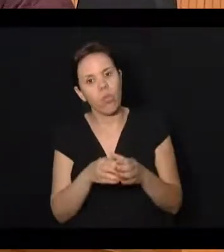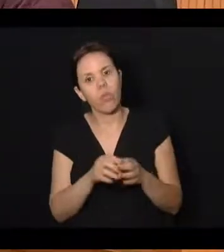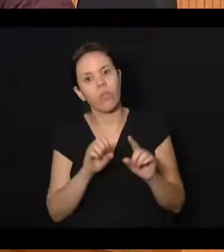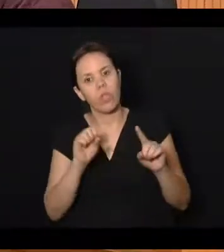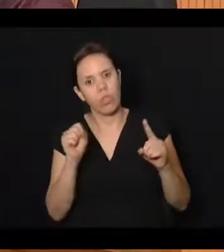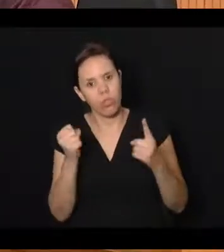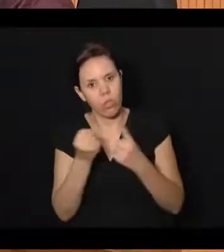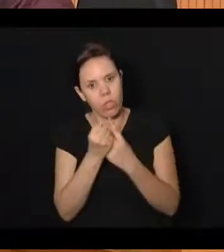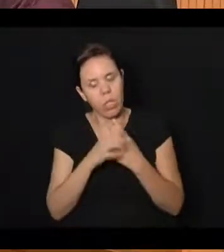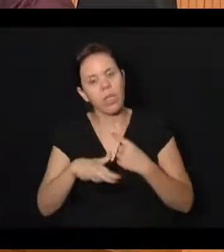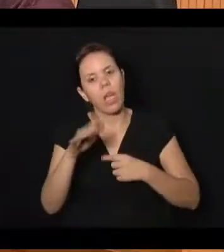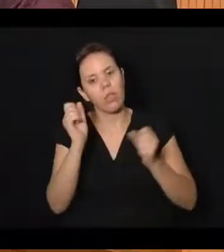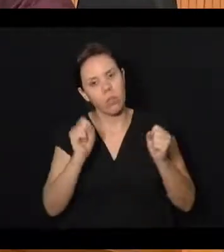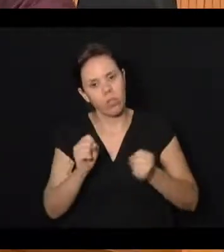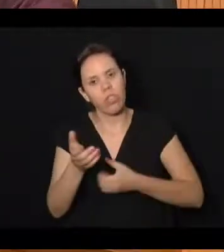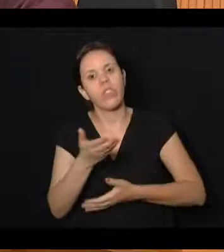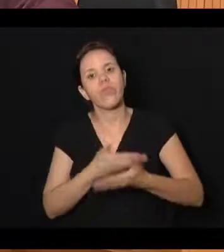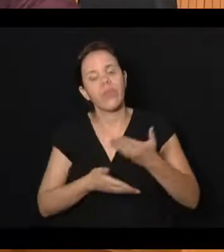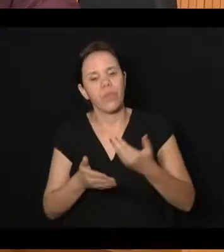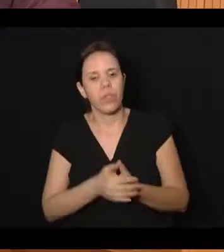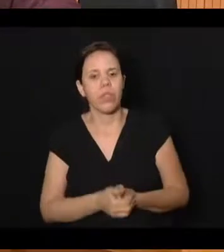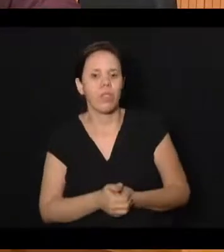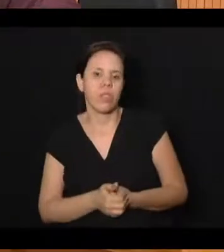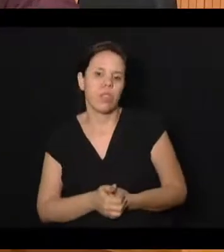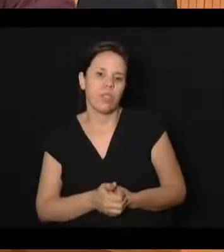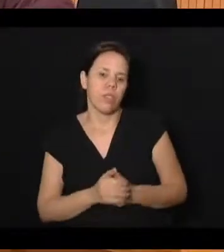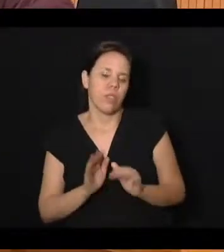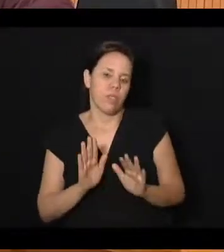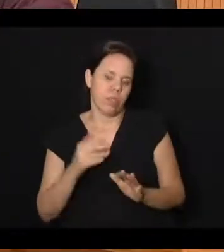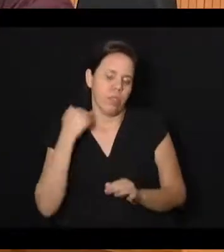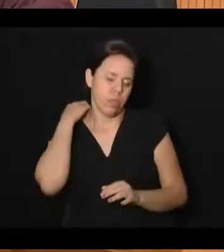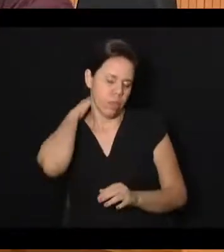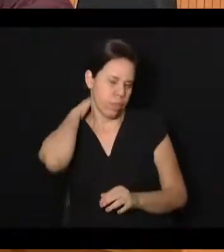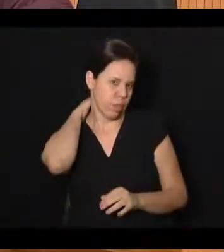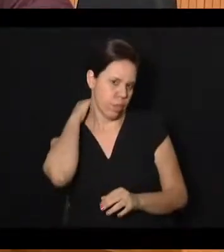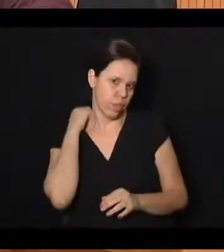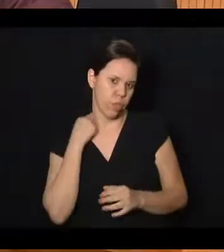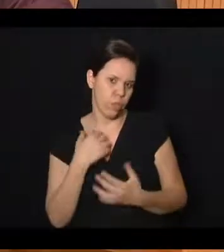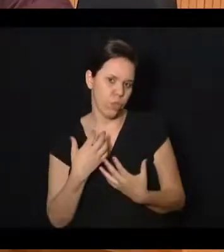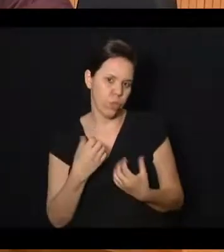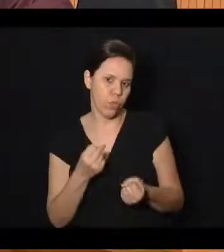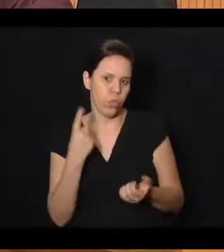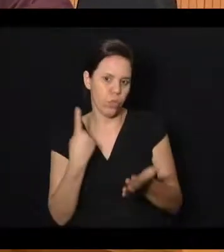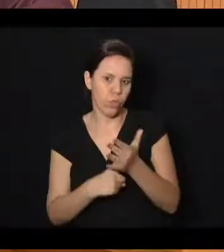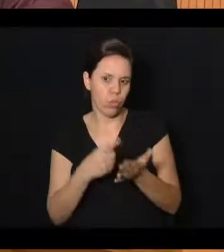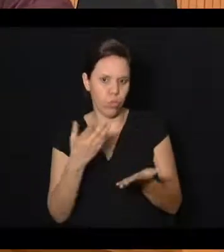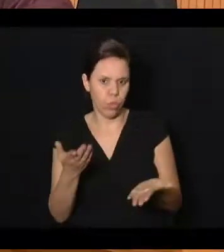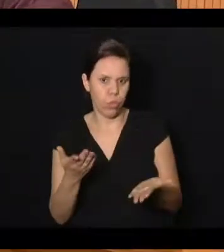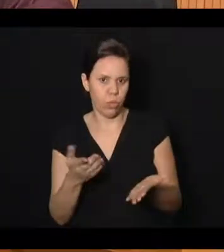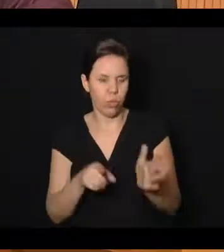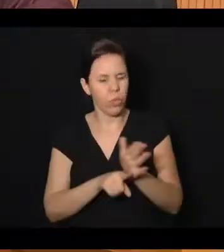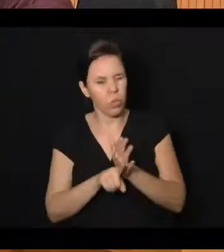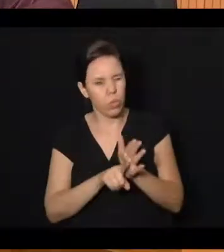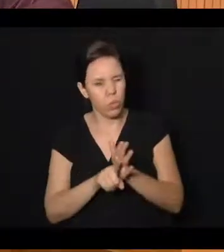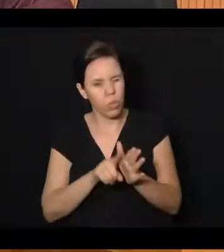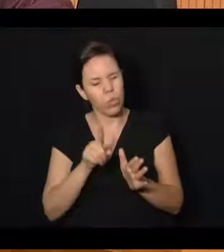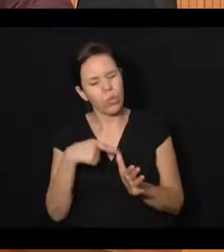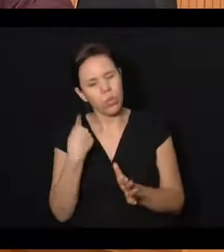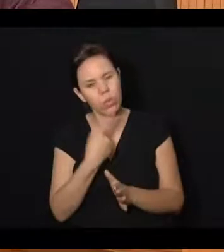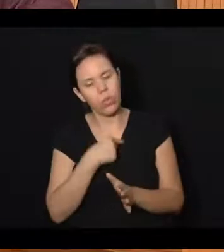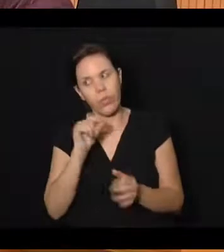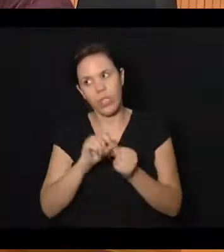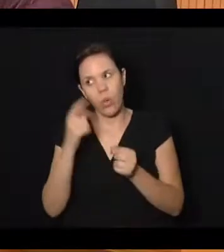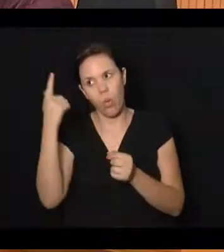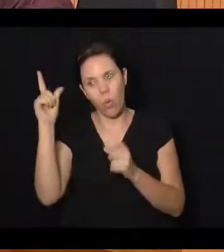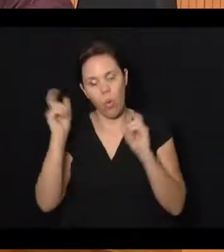estar envolvido nesta questão mas eu vou o vovô comprometer com você a estudar da gente fazendo uma outra